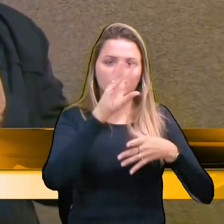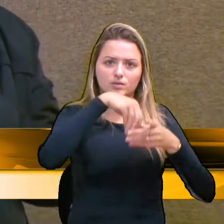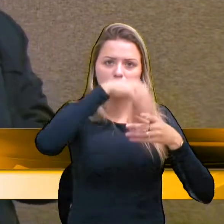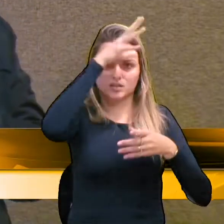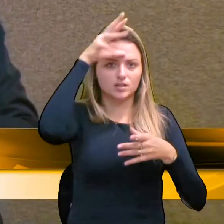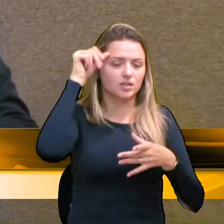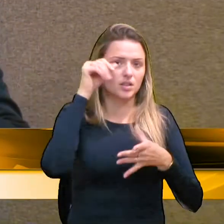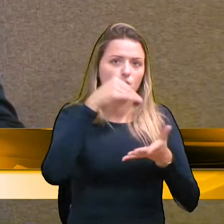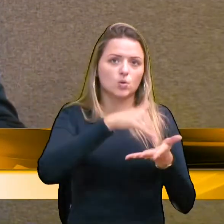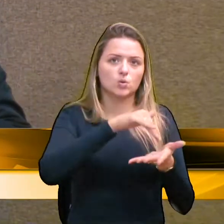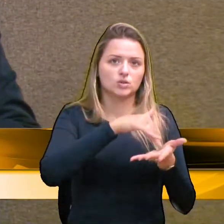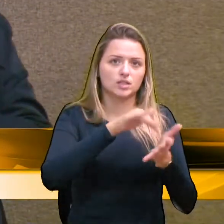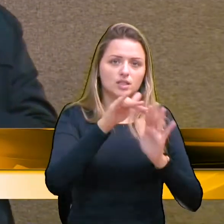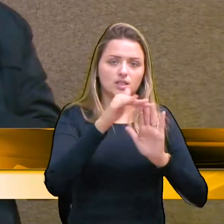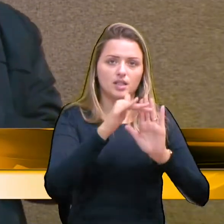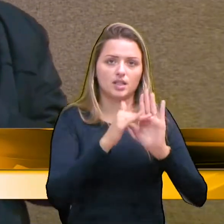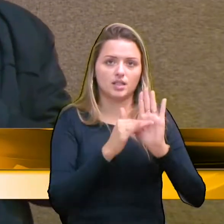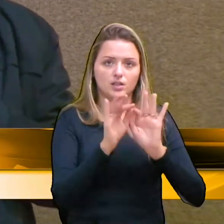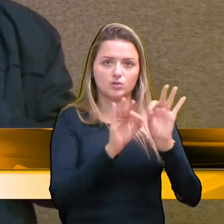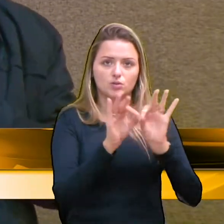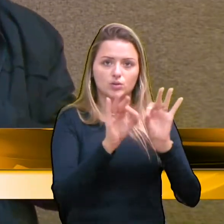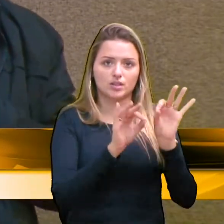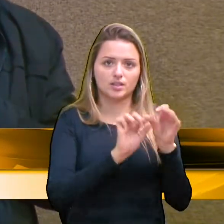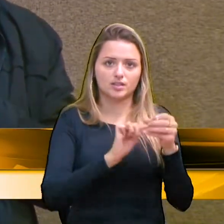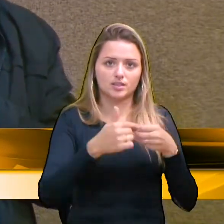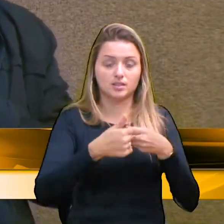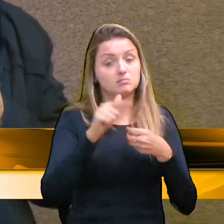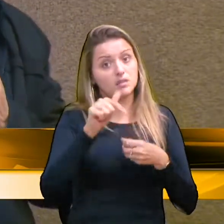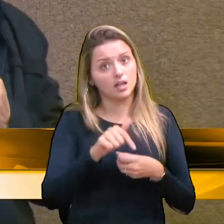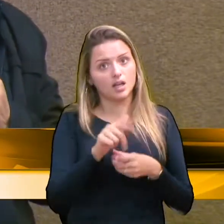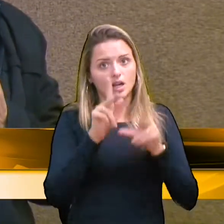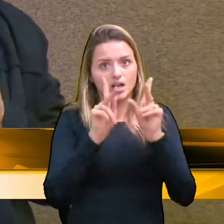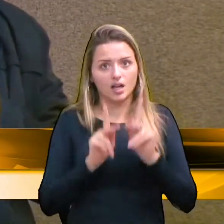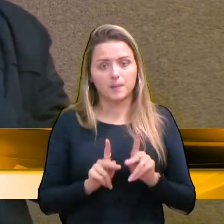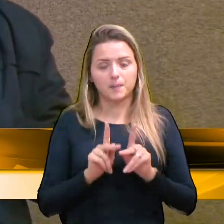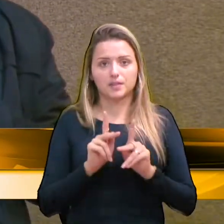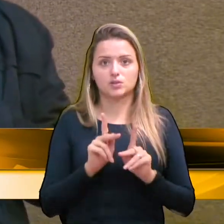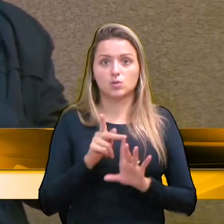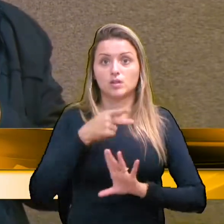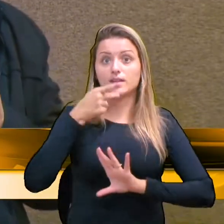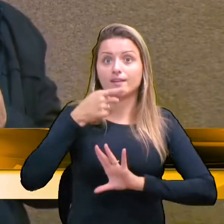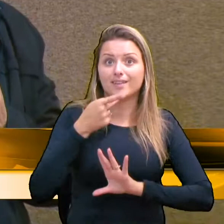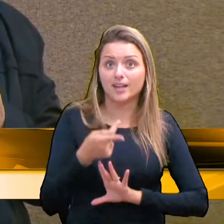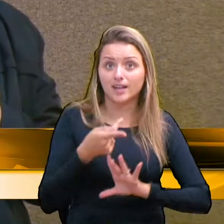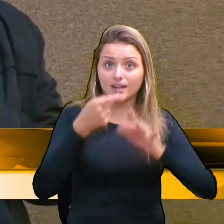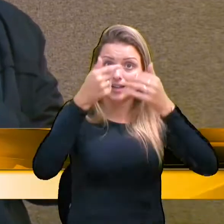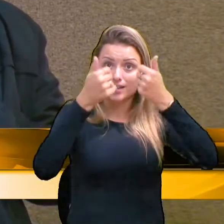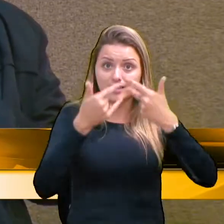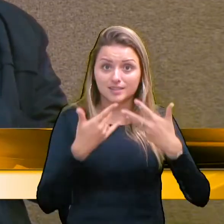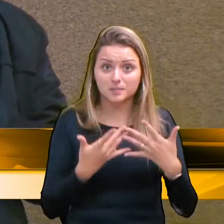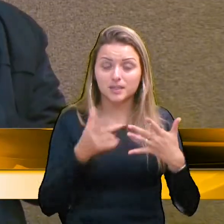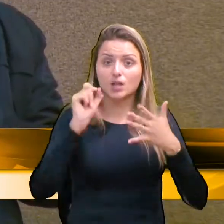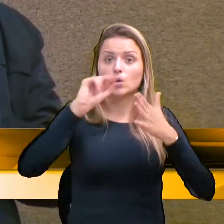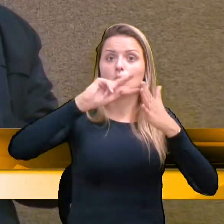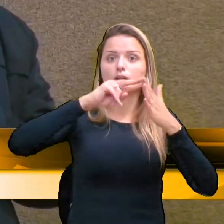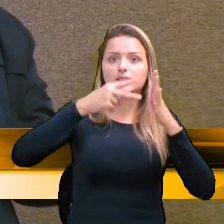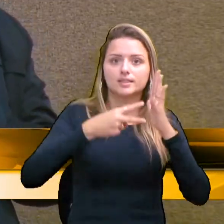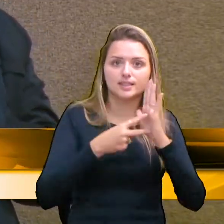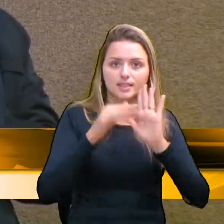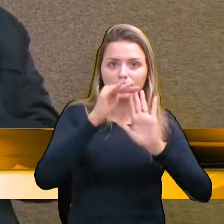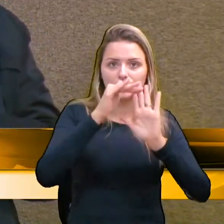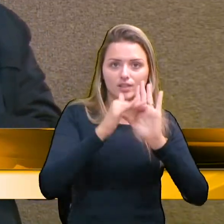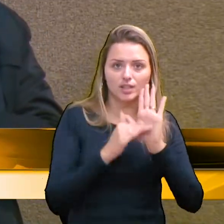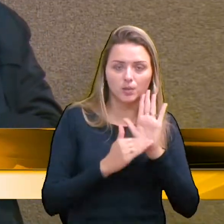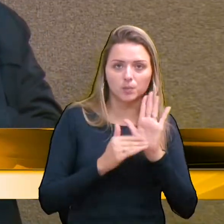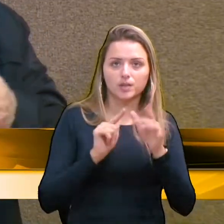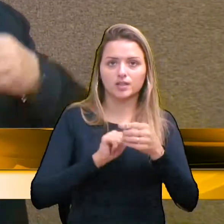secretário municipal de planejamento. Deveria ser o cara que o animador lá, explicar para o pessoal o que é um plano diretor